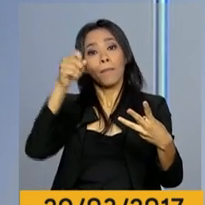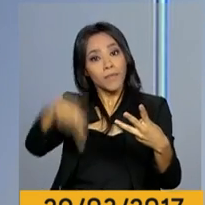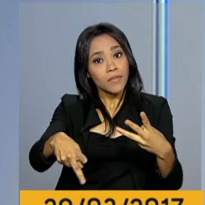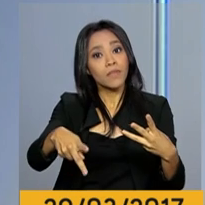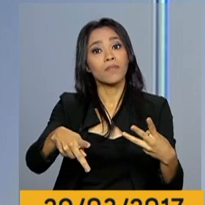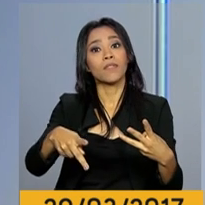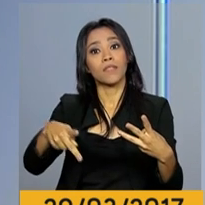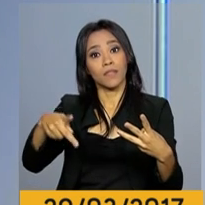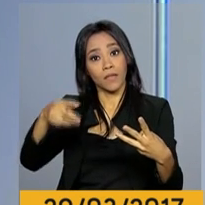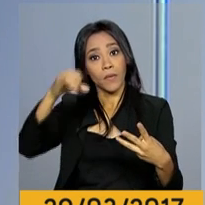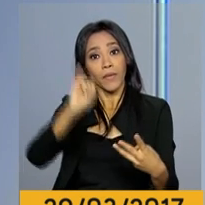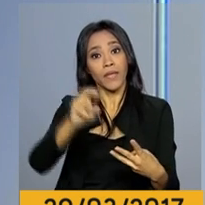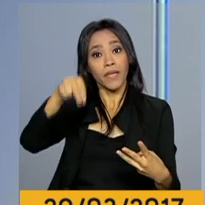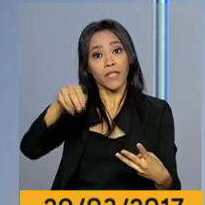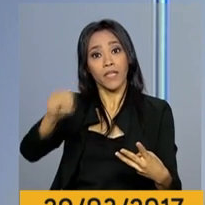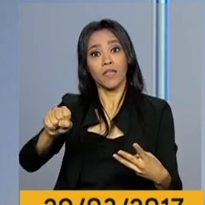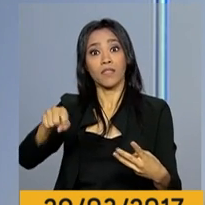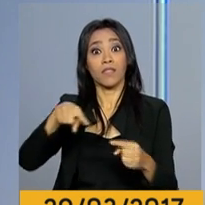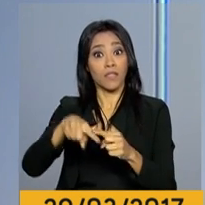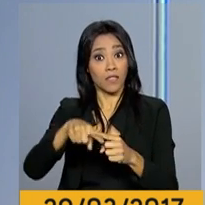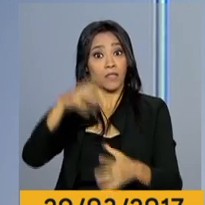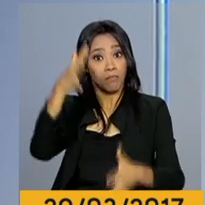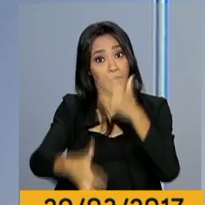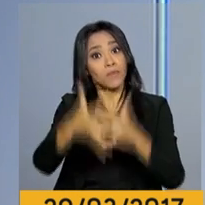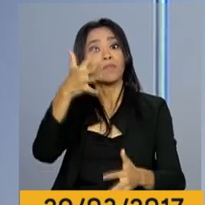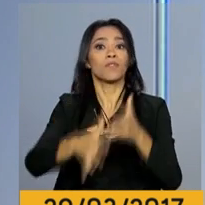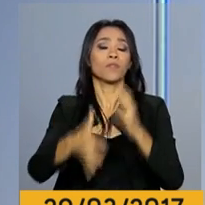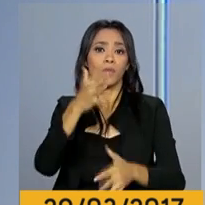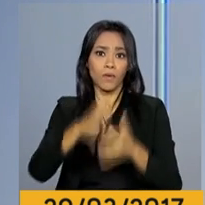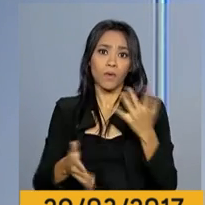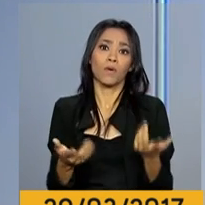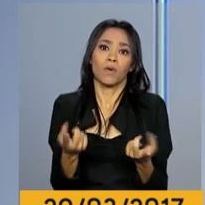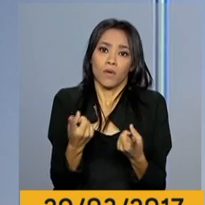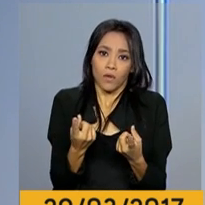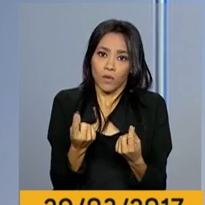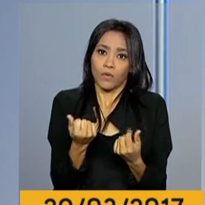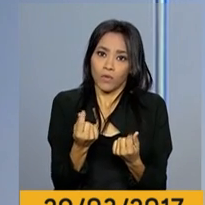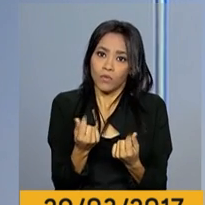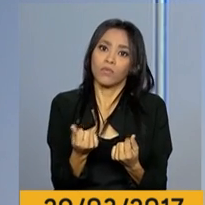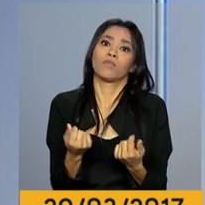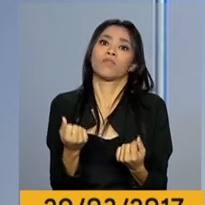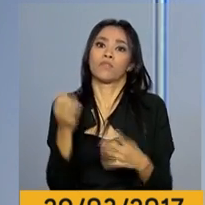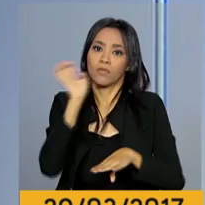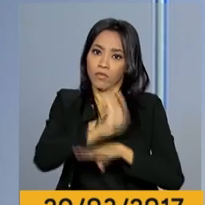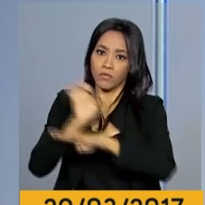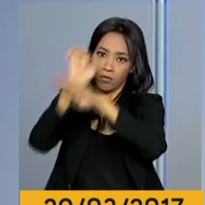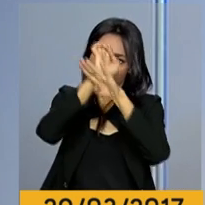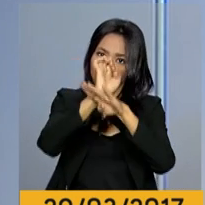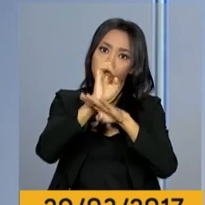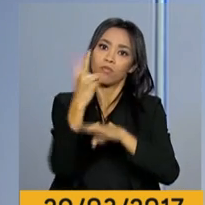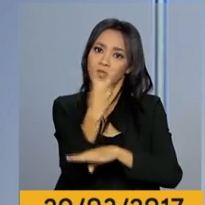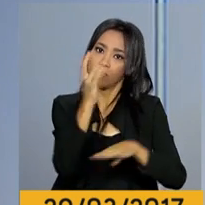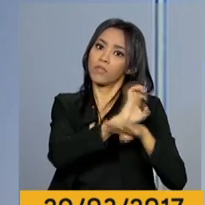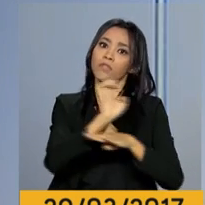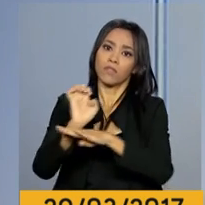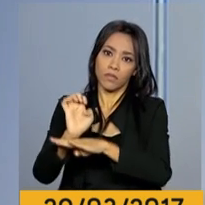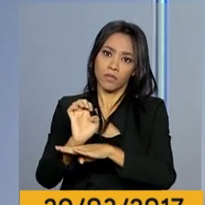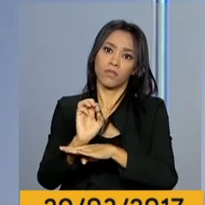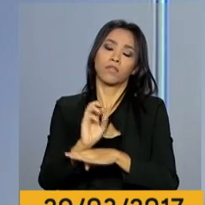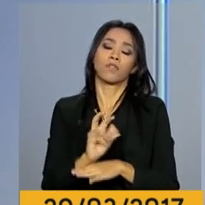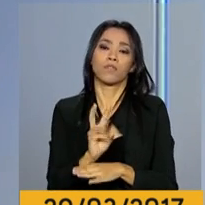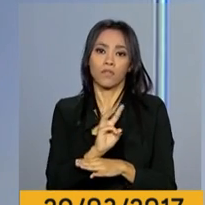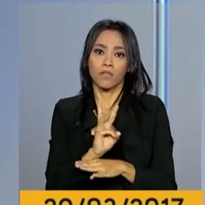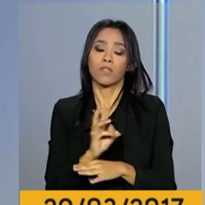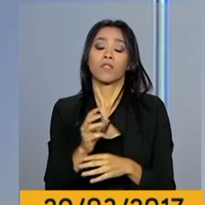abalou as finanças estaduais e ademais disso outros vêm à minha porta daqui a pouco